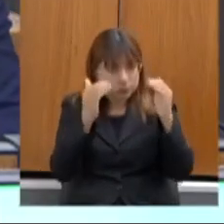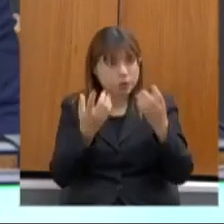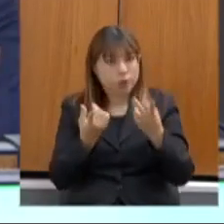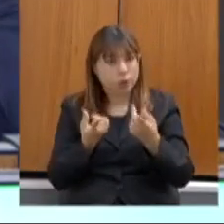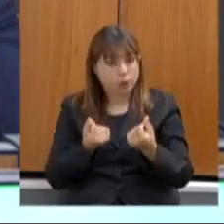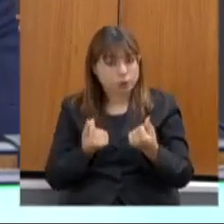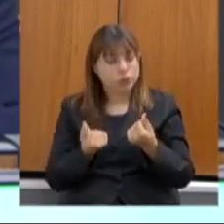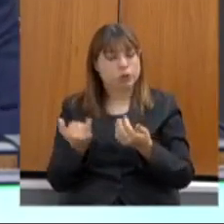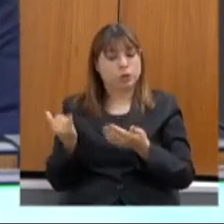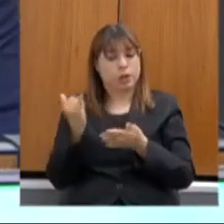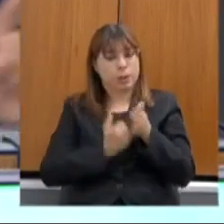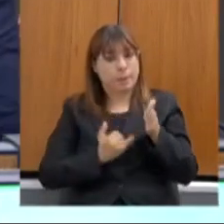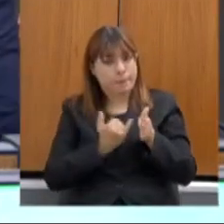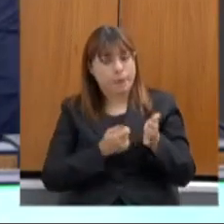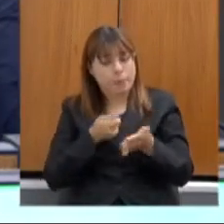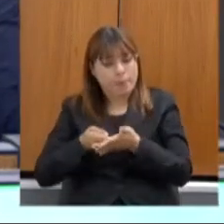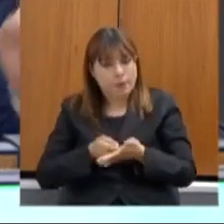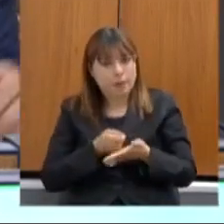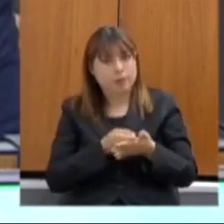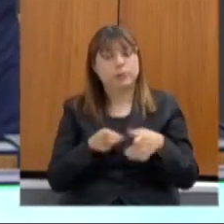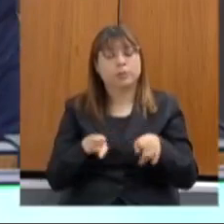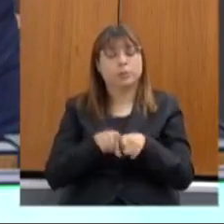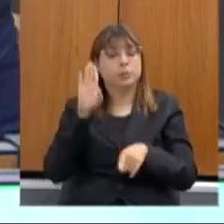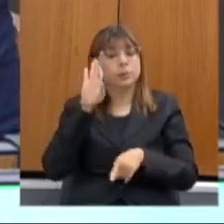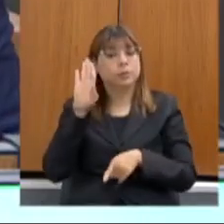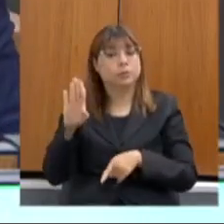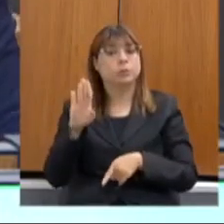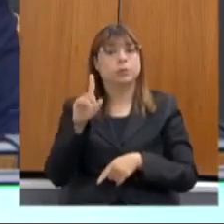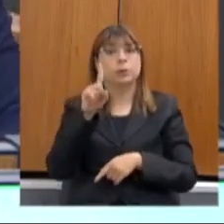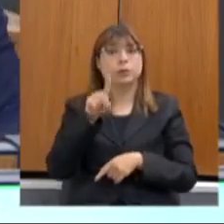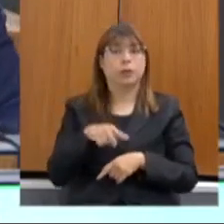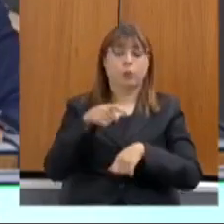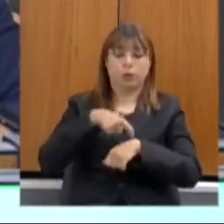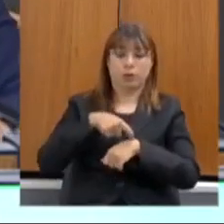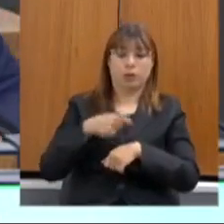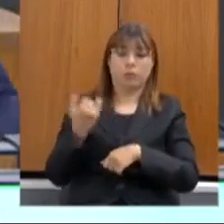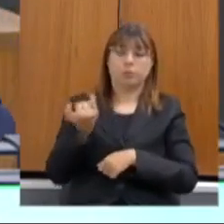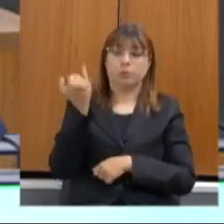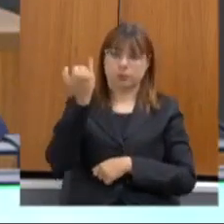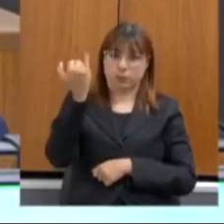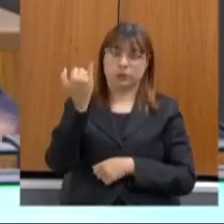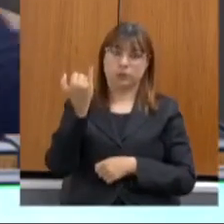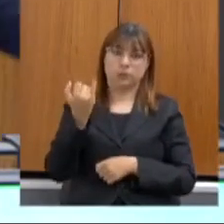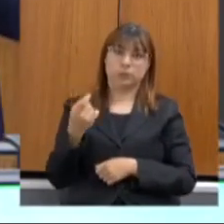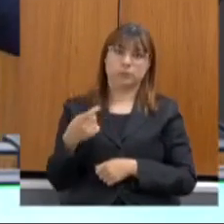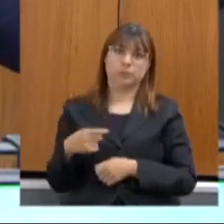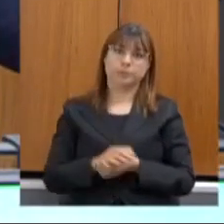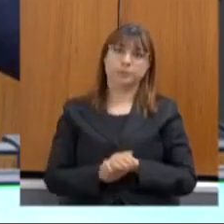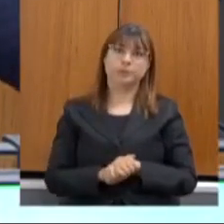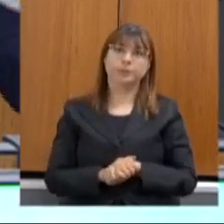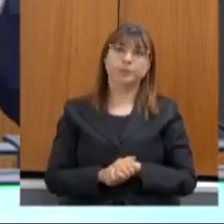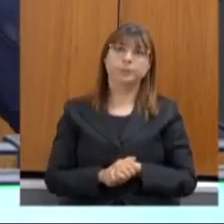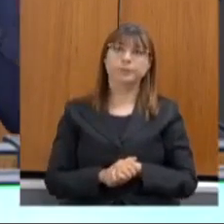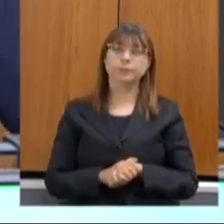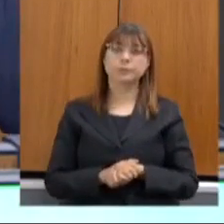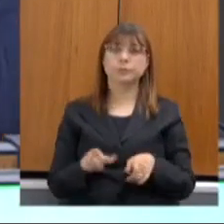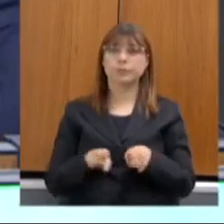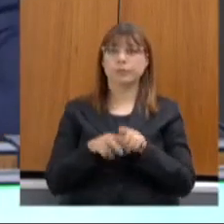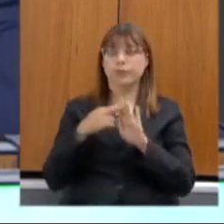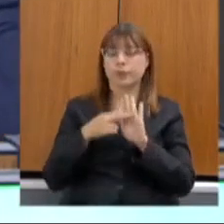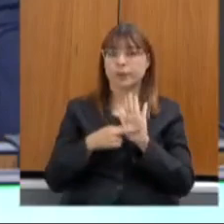imposto que é pago mas também o ativo mais caro que temos na vida que é o tempo Esse é o impacto regulatório